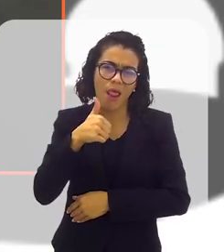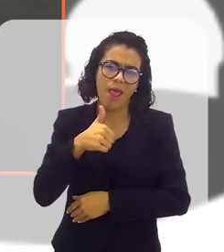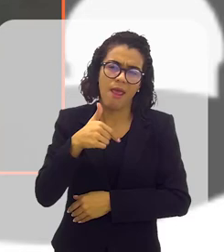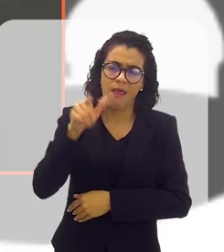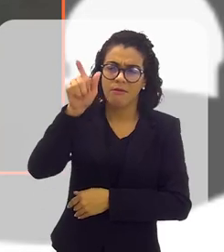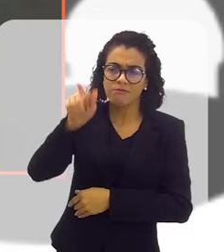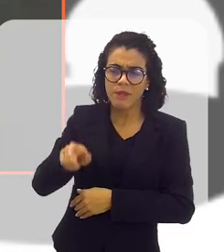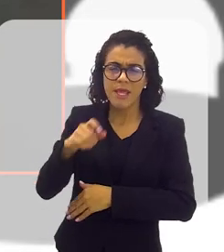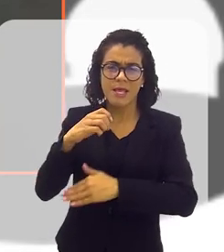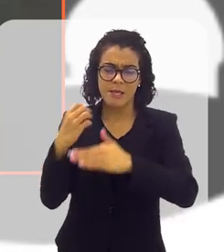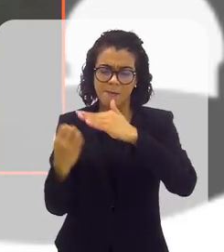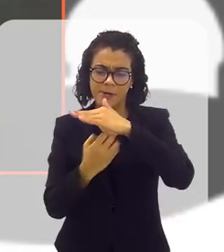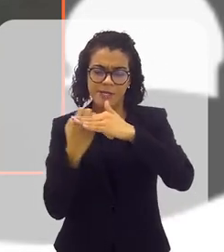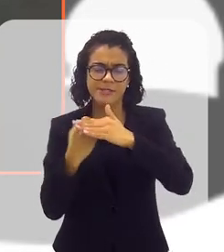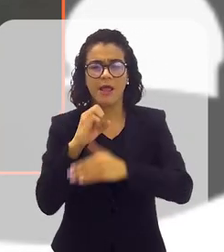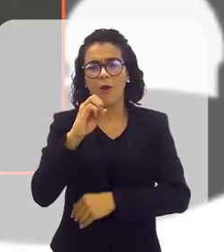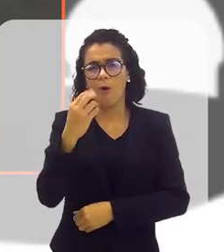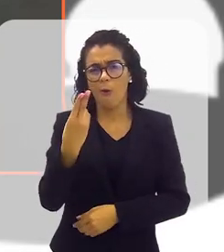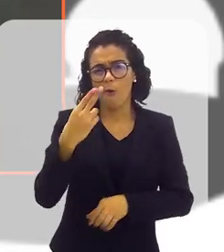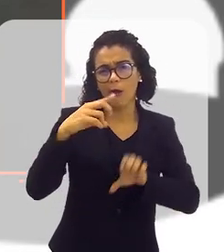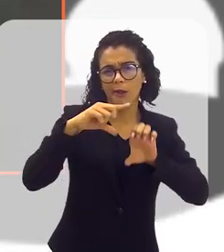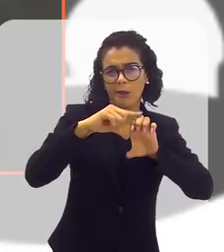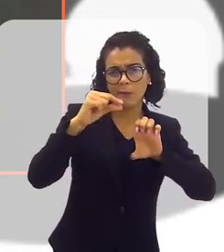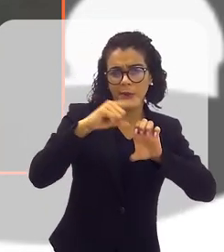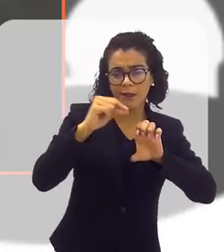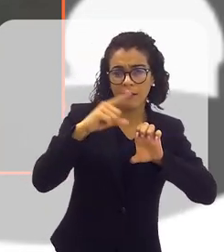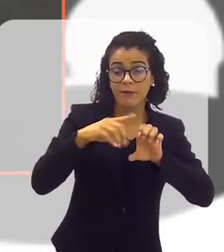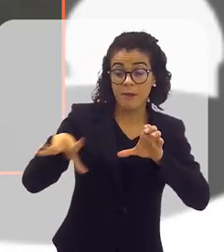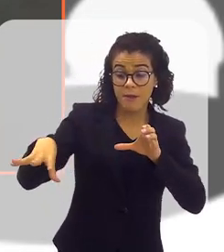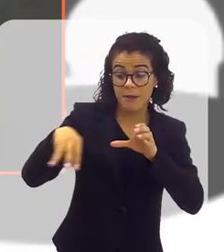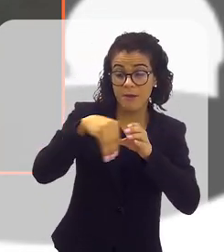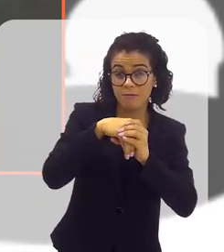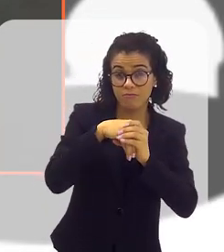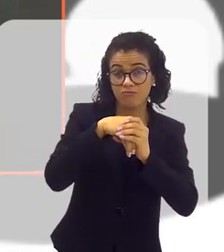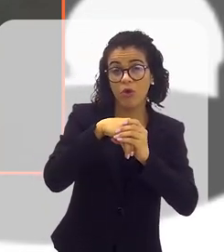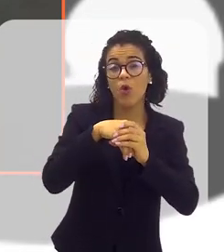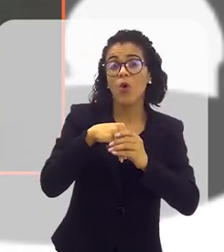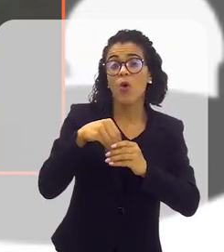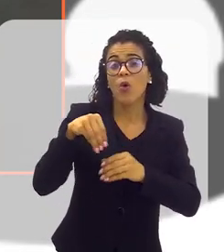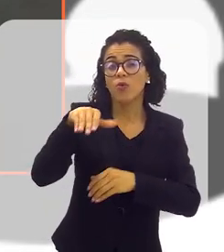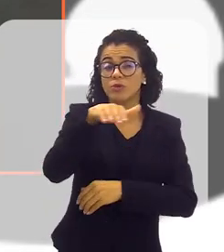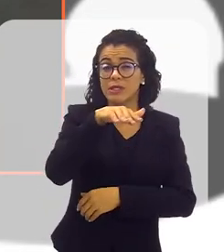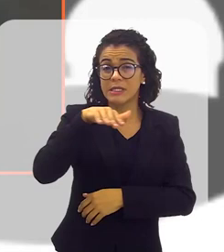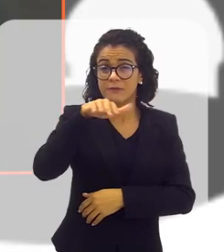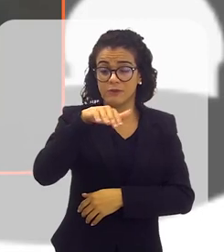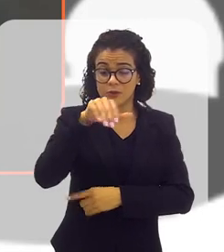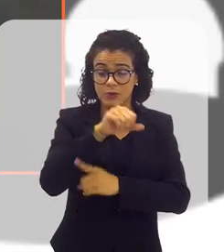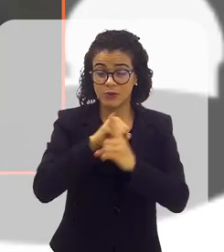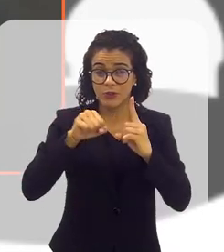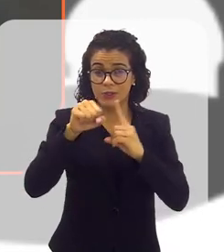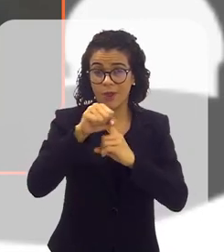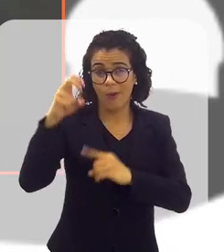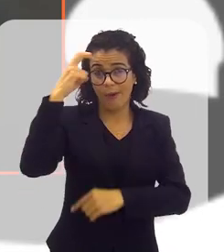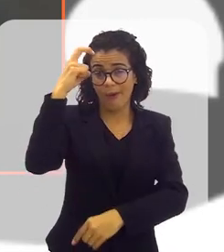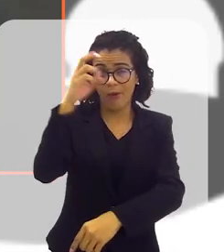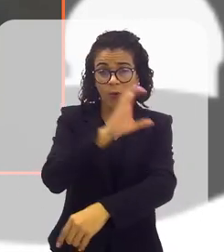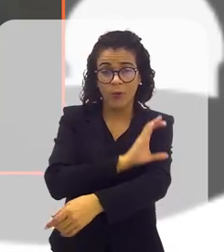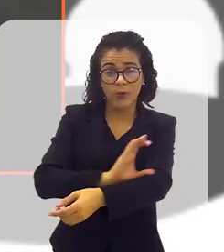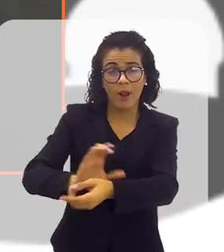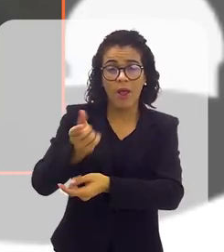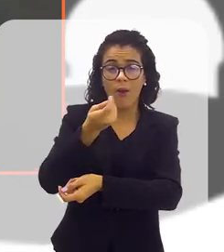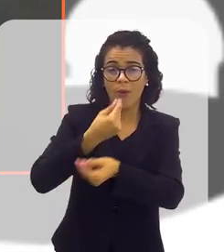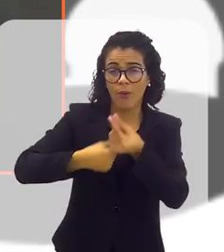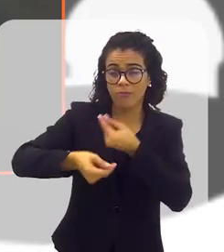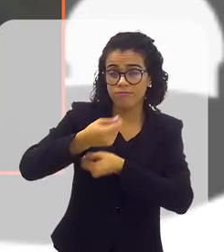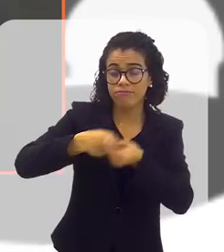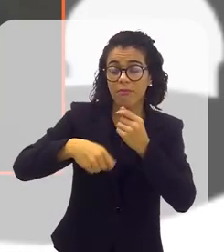de empresárias, de empreendedoras e pertencentes a um nível social, cultural e